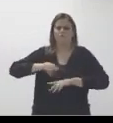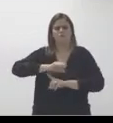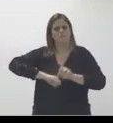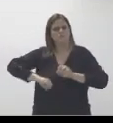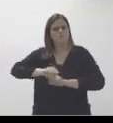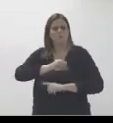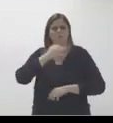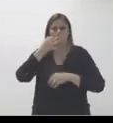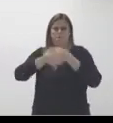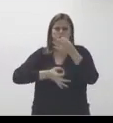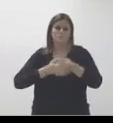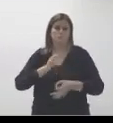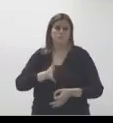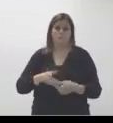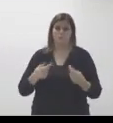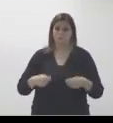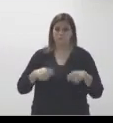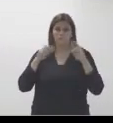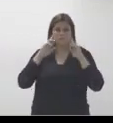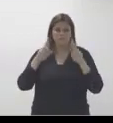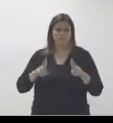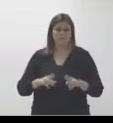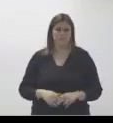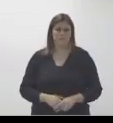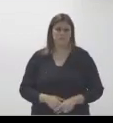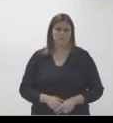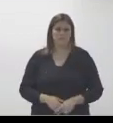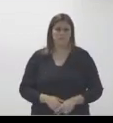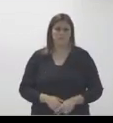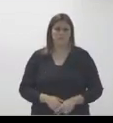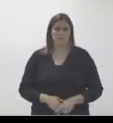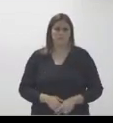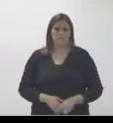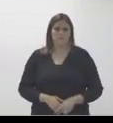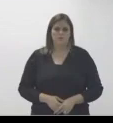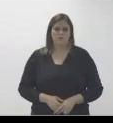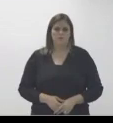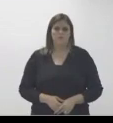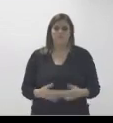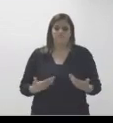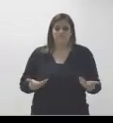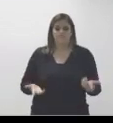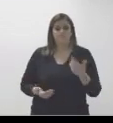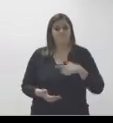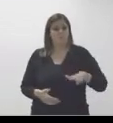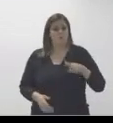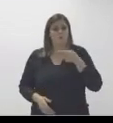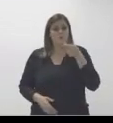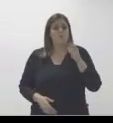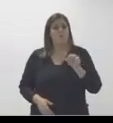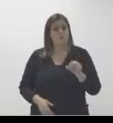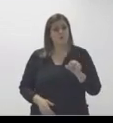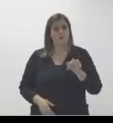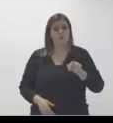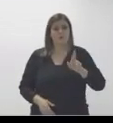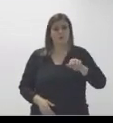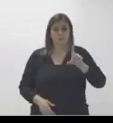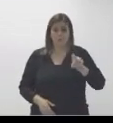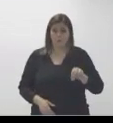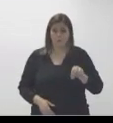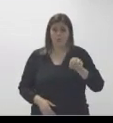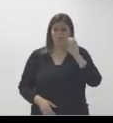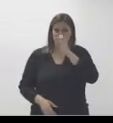que precisa ser respeitado e nesse sentido e afirma que o fundo nacional de drogas